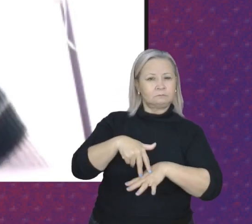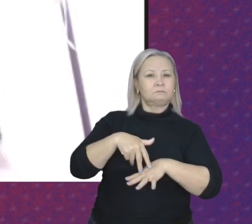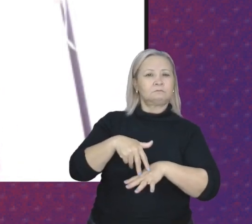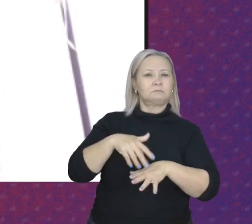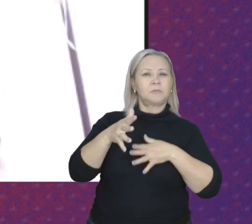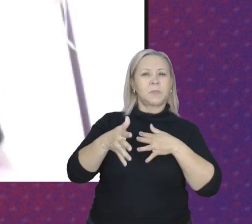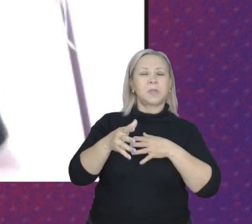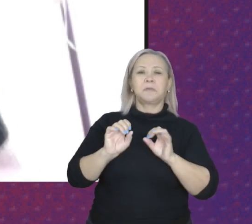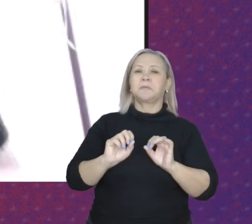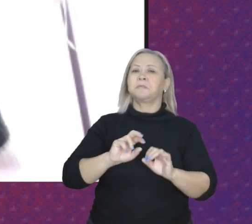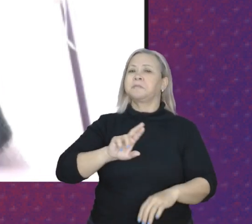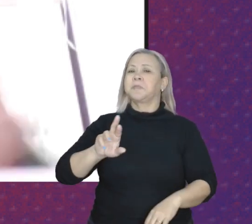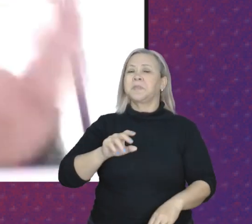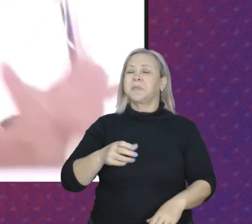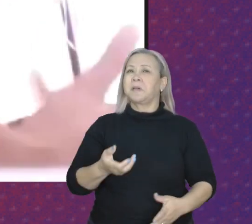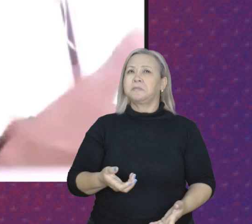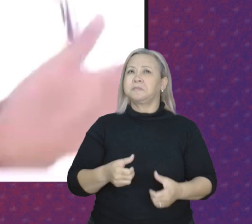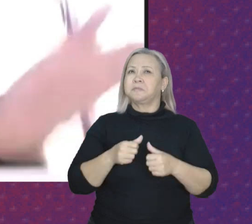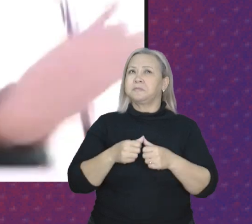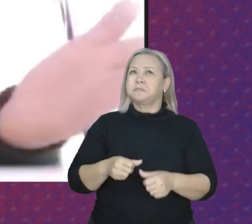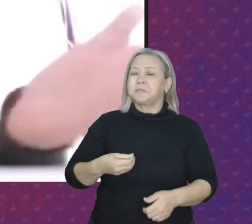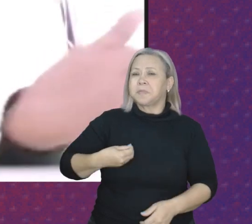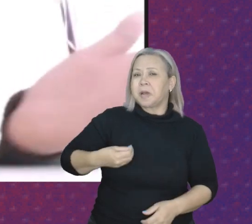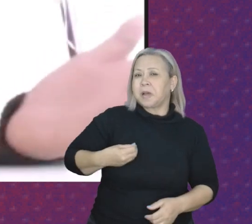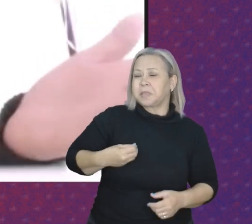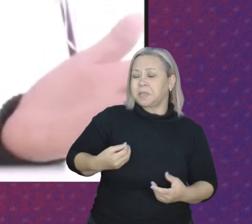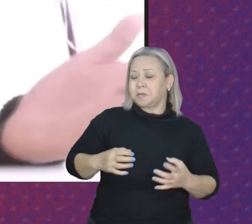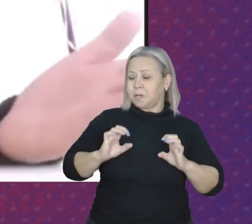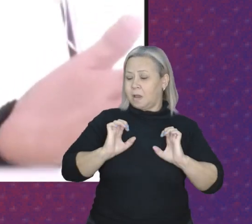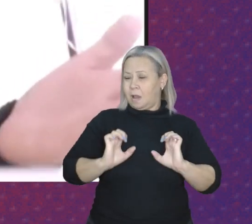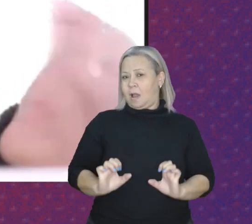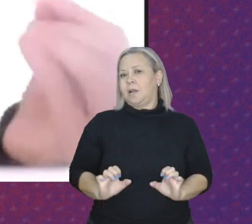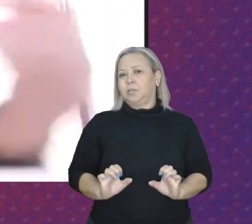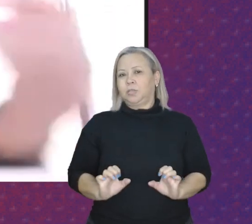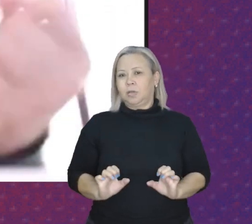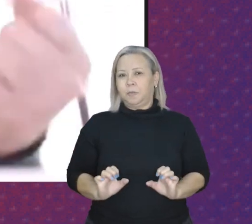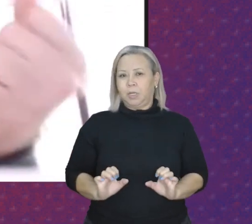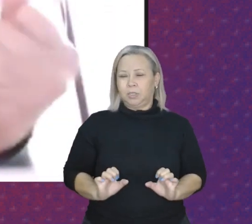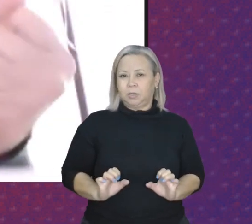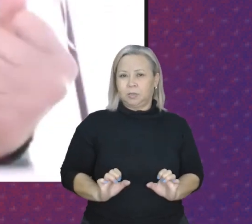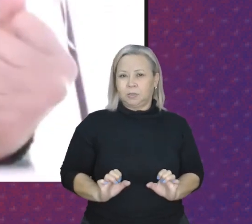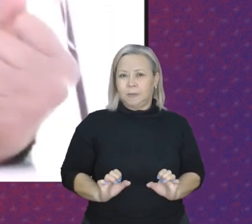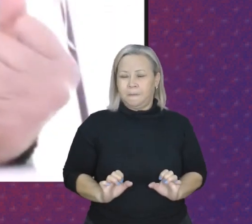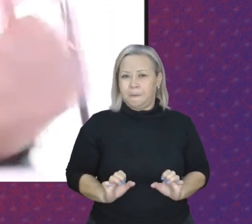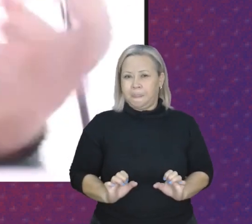você não está sendo eticamente, né, eticamente